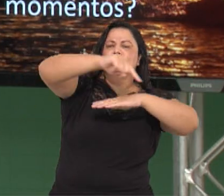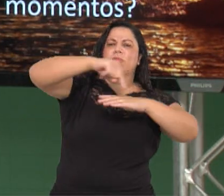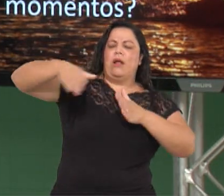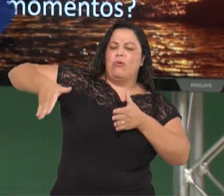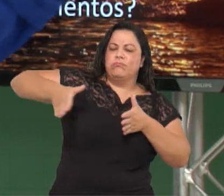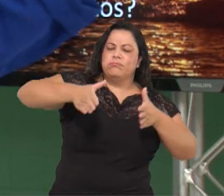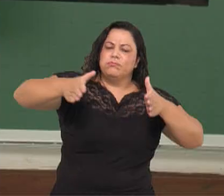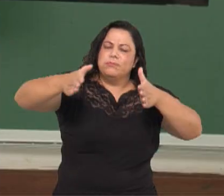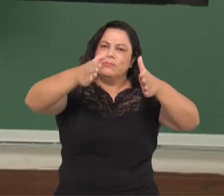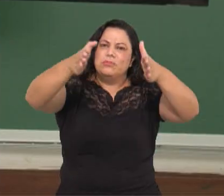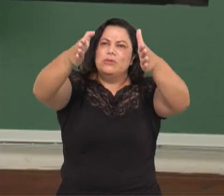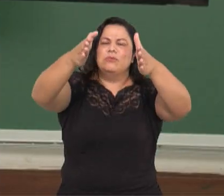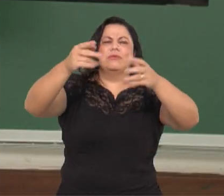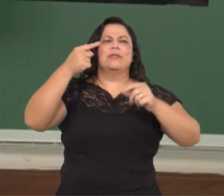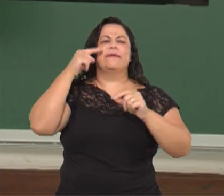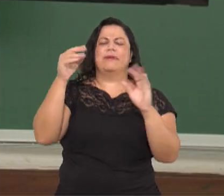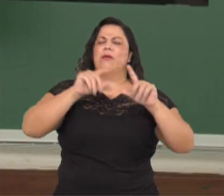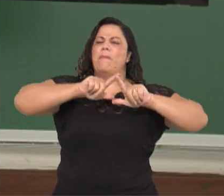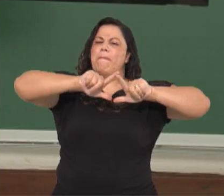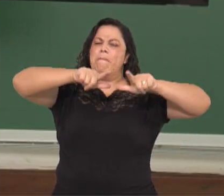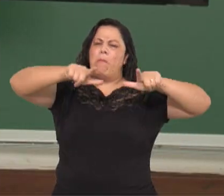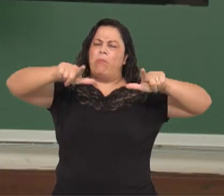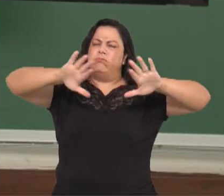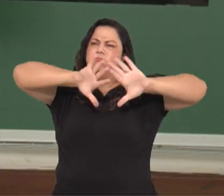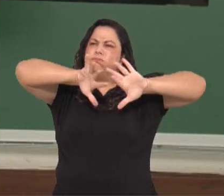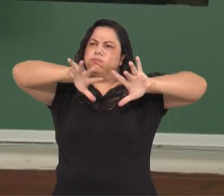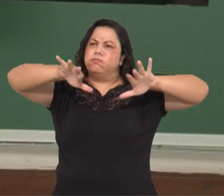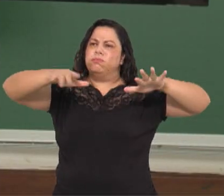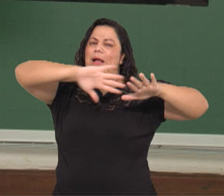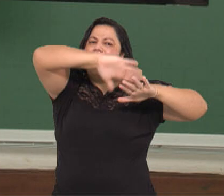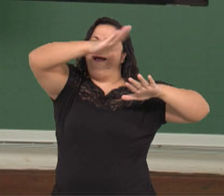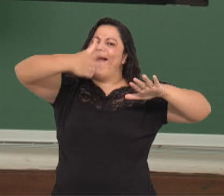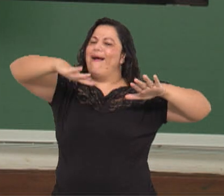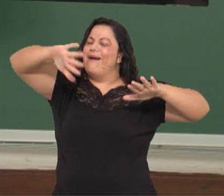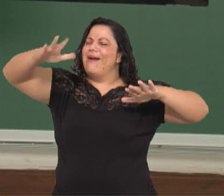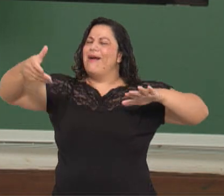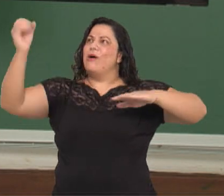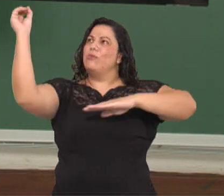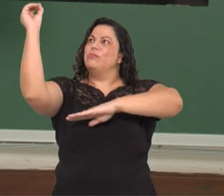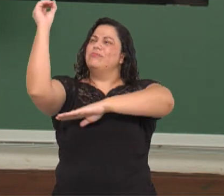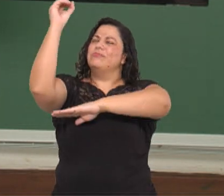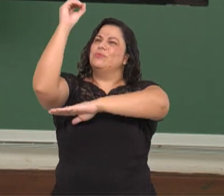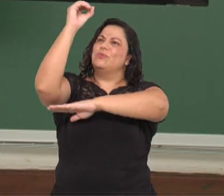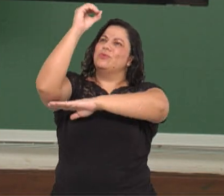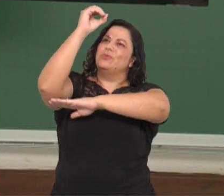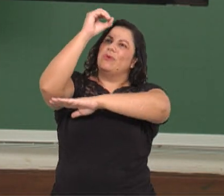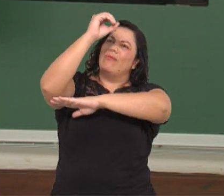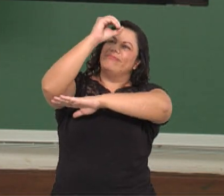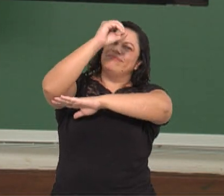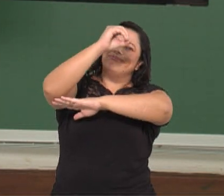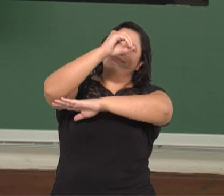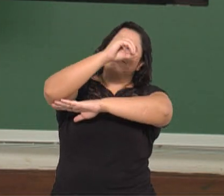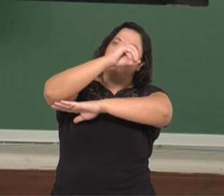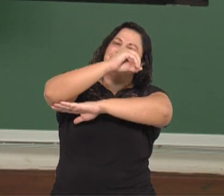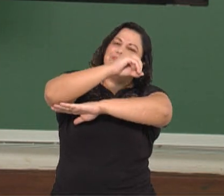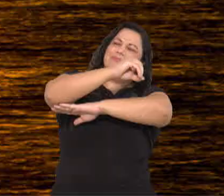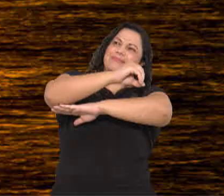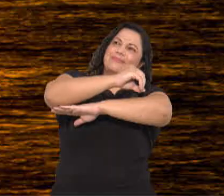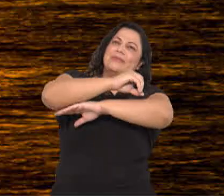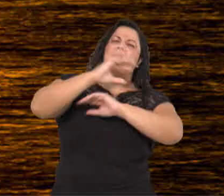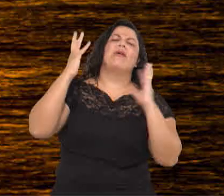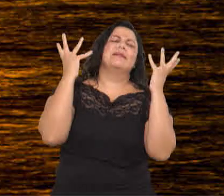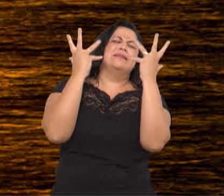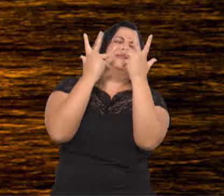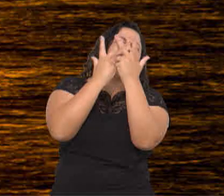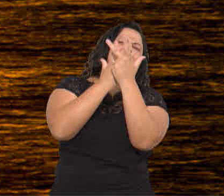deparar com essa quantidade de água e aquele sol se pondo. Então essa imagem, ela fica no município de